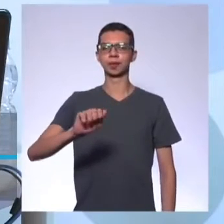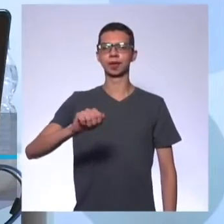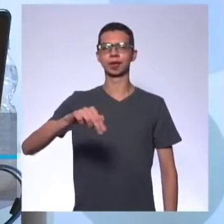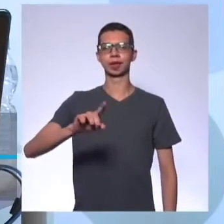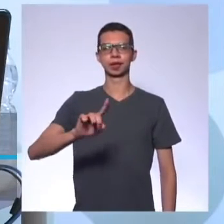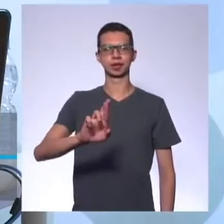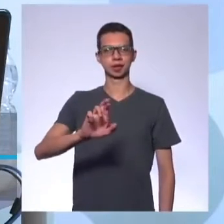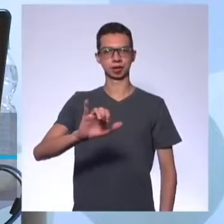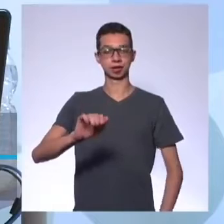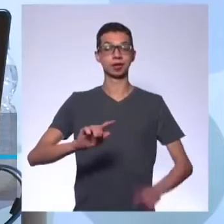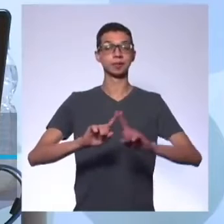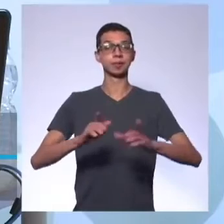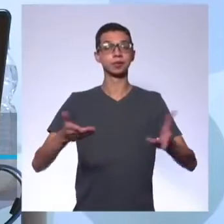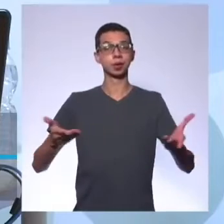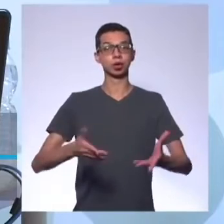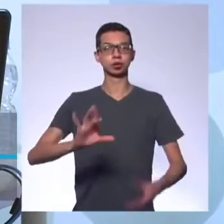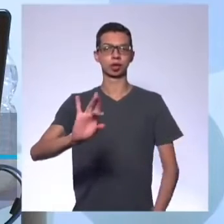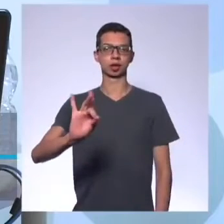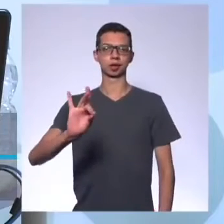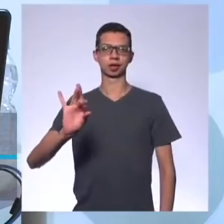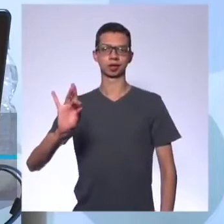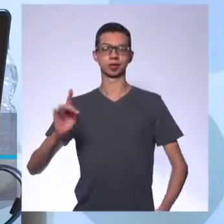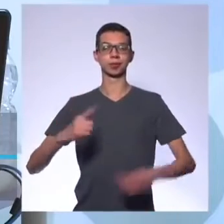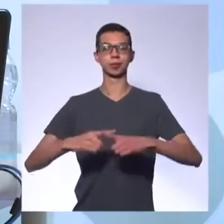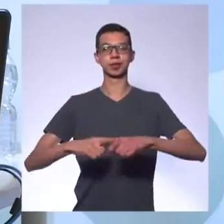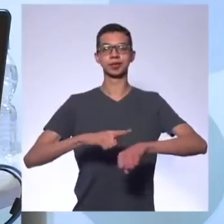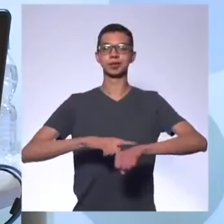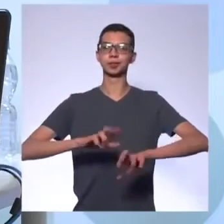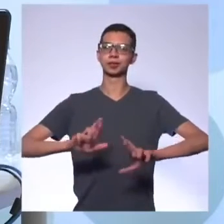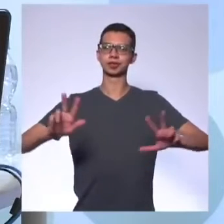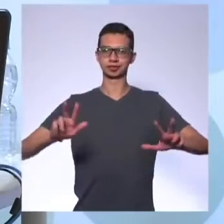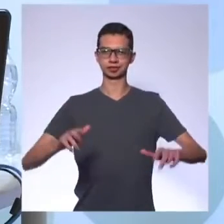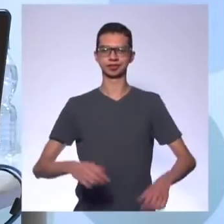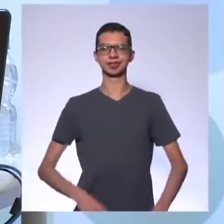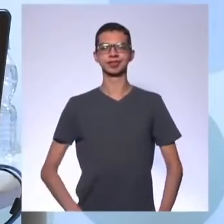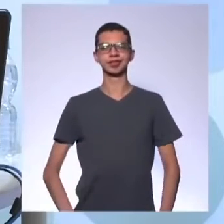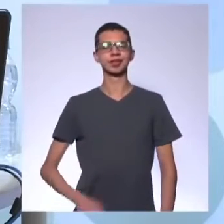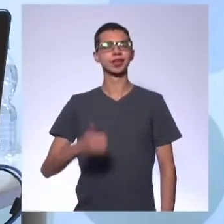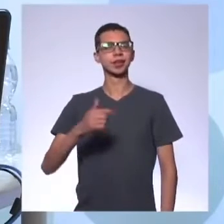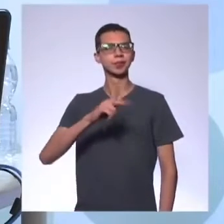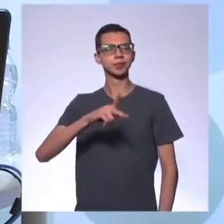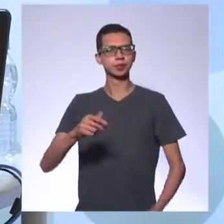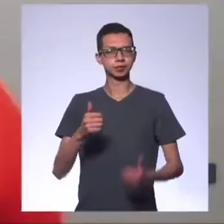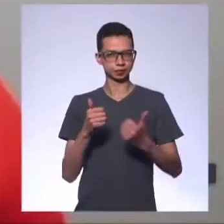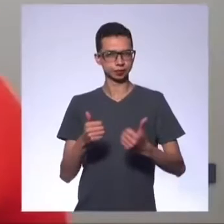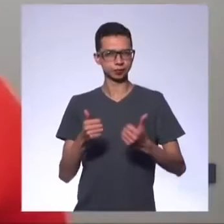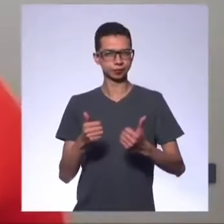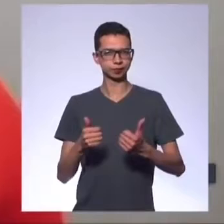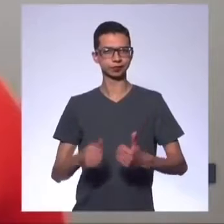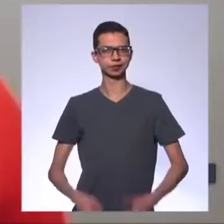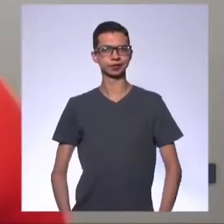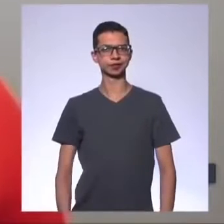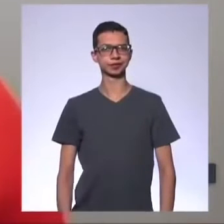está remota, né? Nós estamos num momento diferente. Olá, professora, tudo bem?